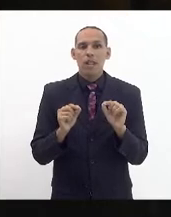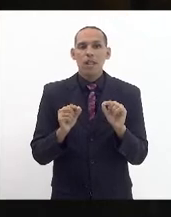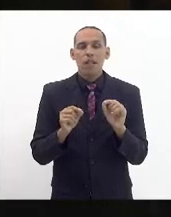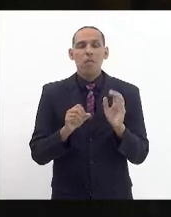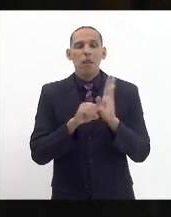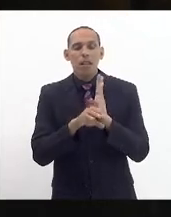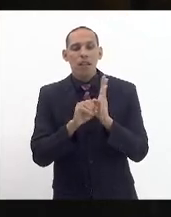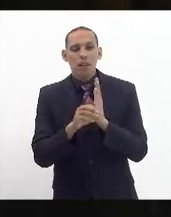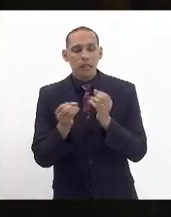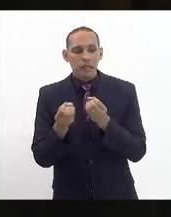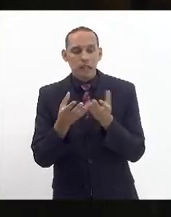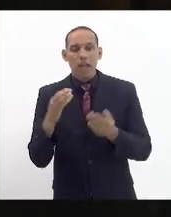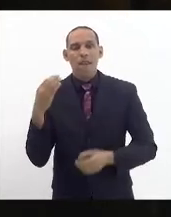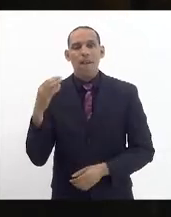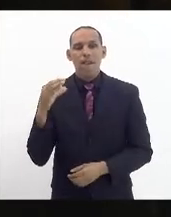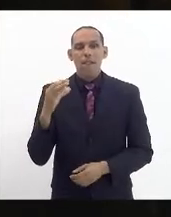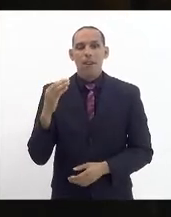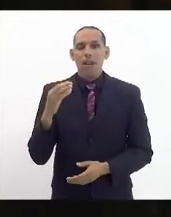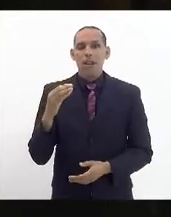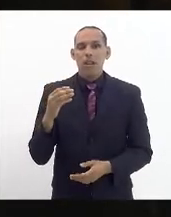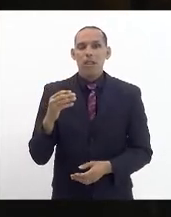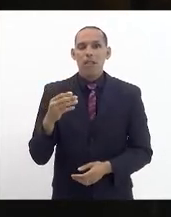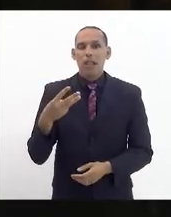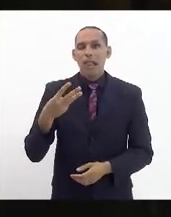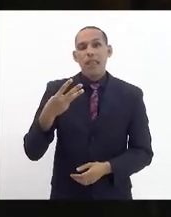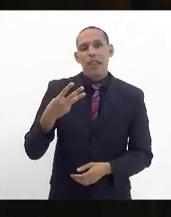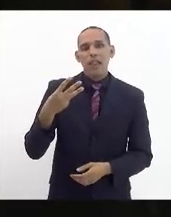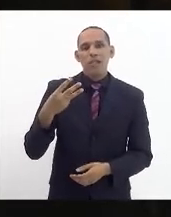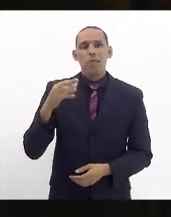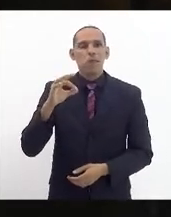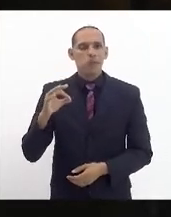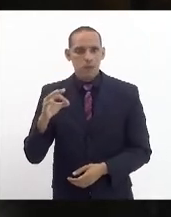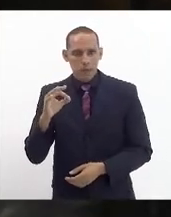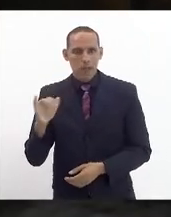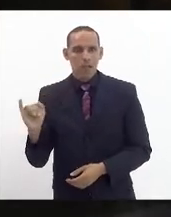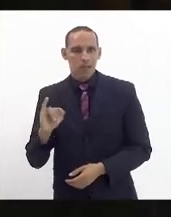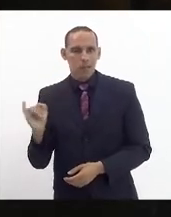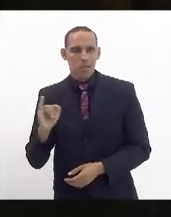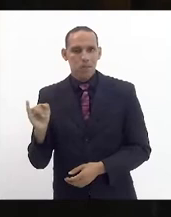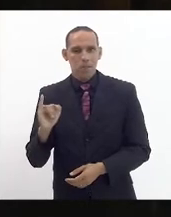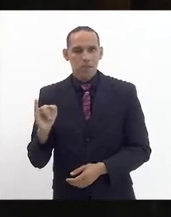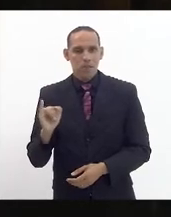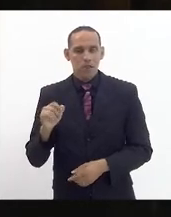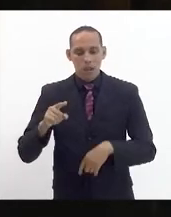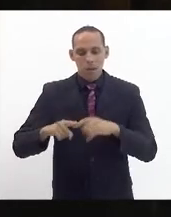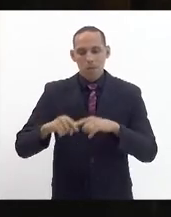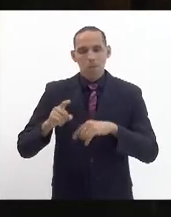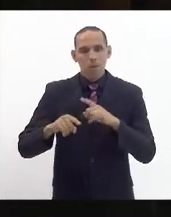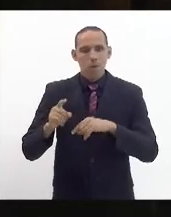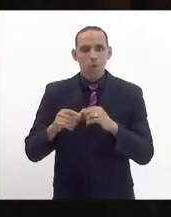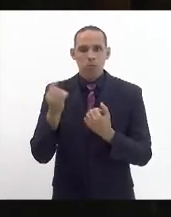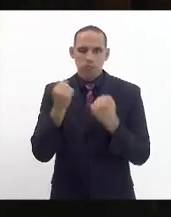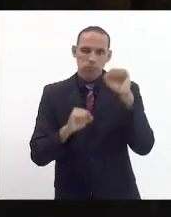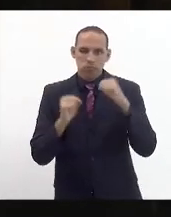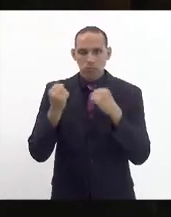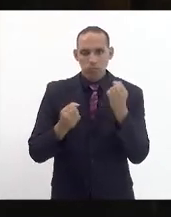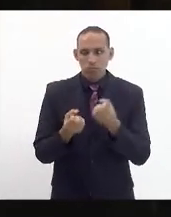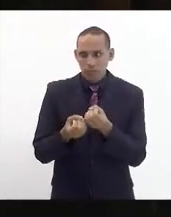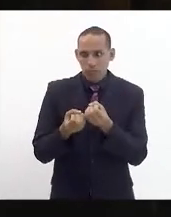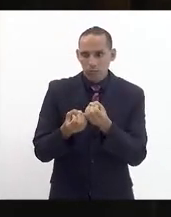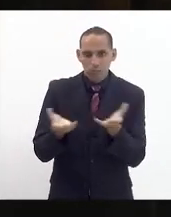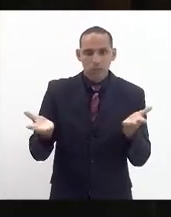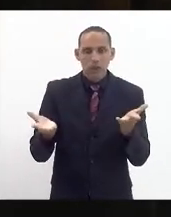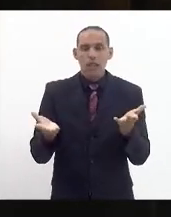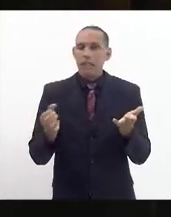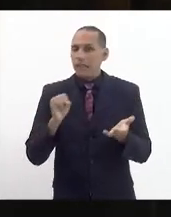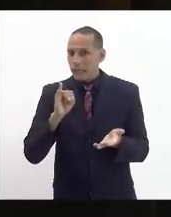presumido, que teria tributação de 3% nas saídas de bens industrializados. E, claro, se assim for,